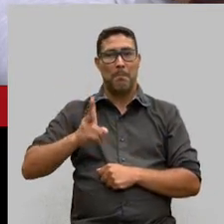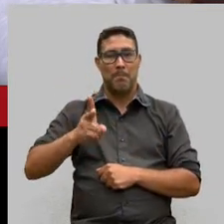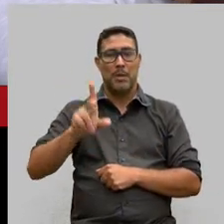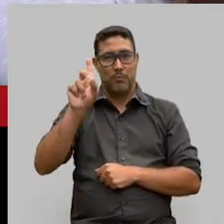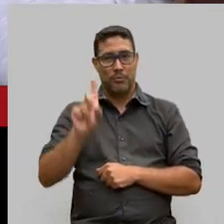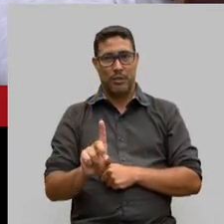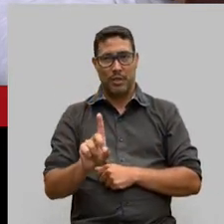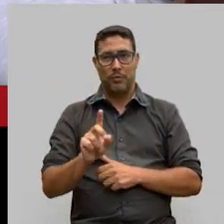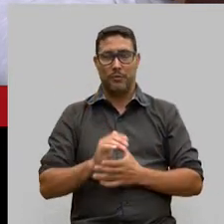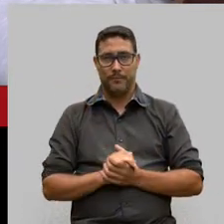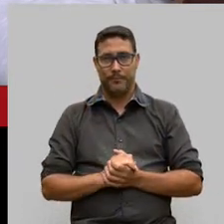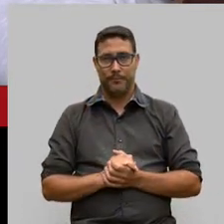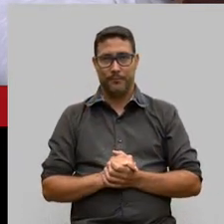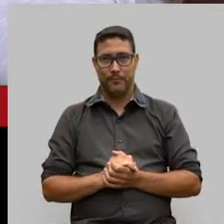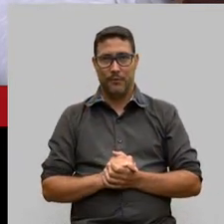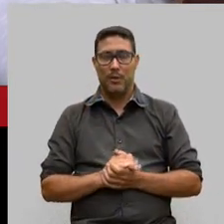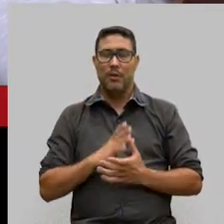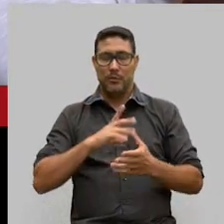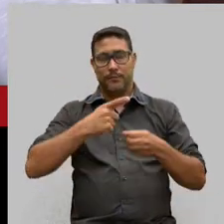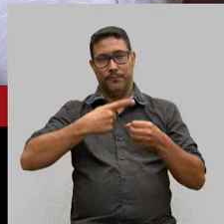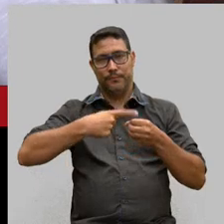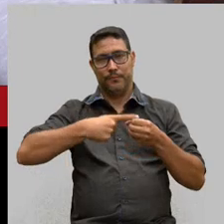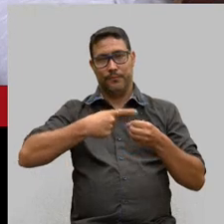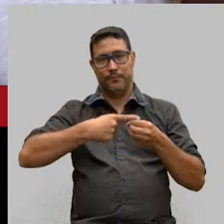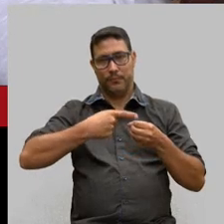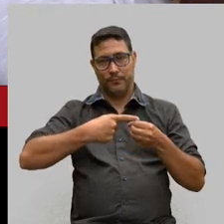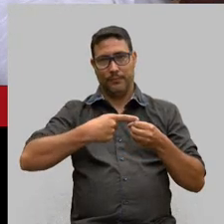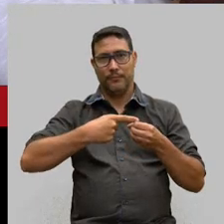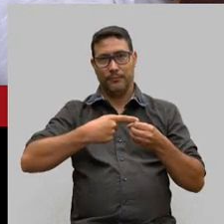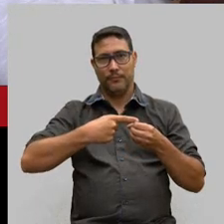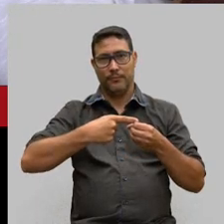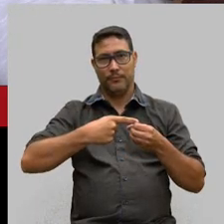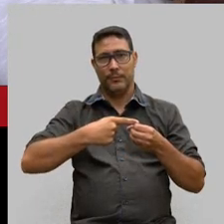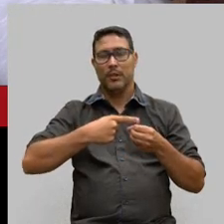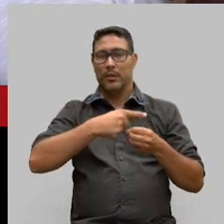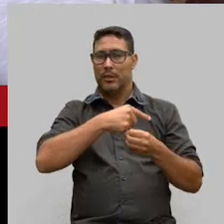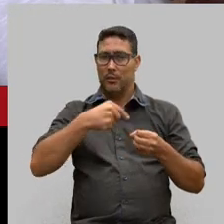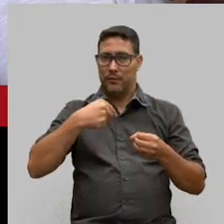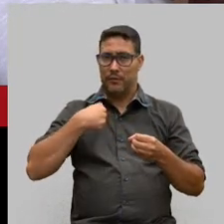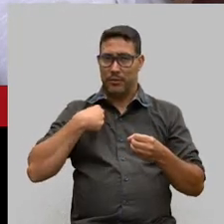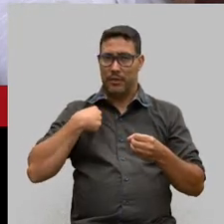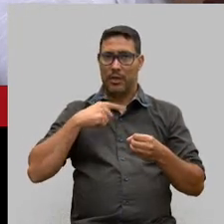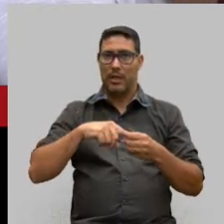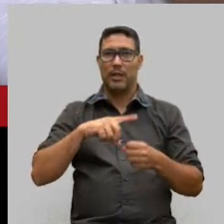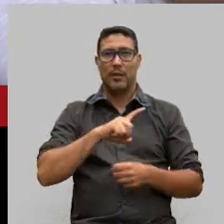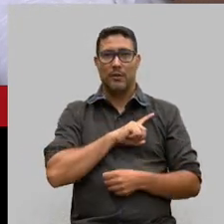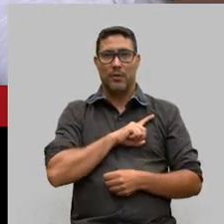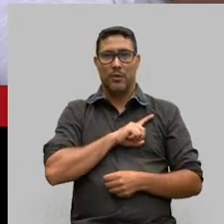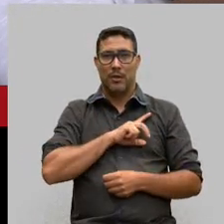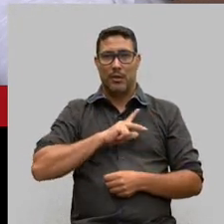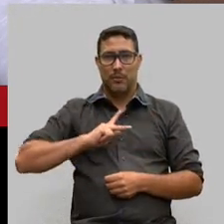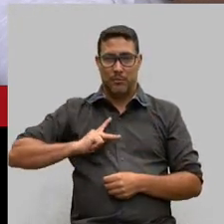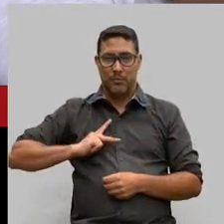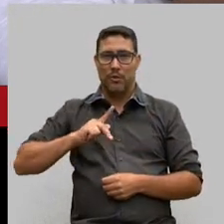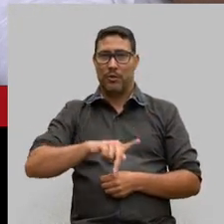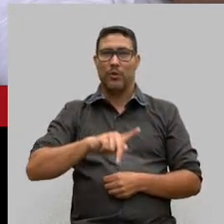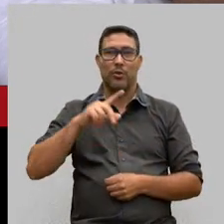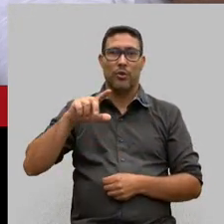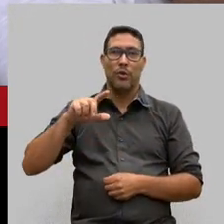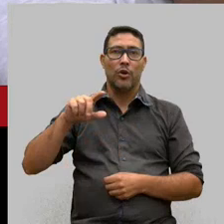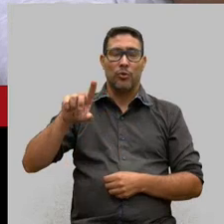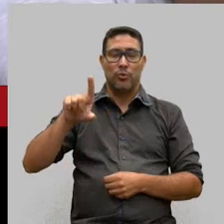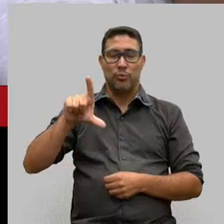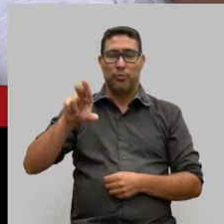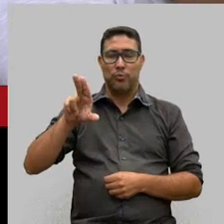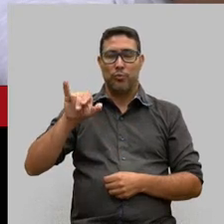e meu Município um dia eu fiquei muito lisongeada lá na Defensoria Pública porque o Dr luí Renato falou que